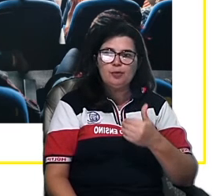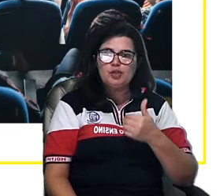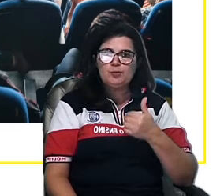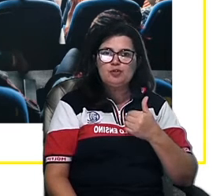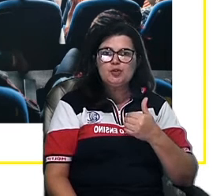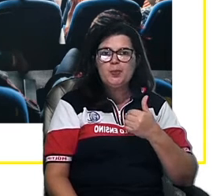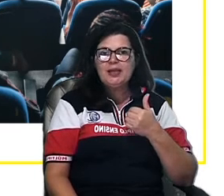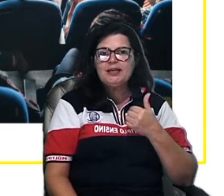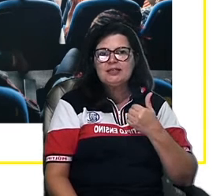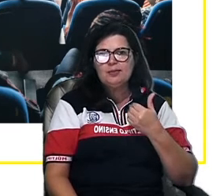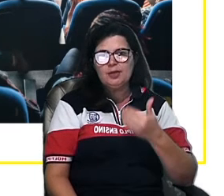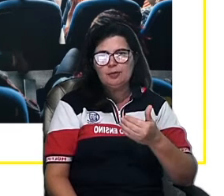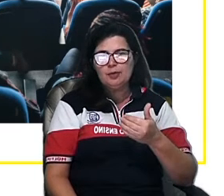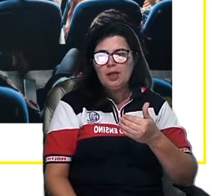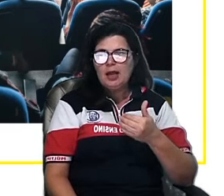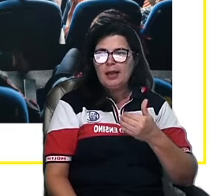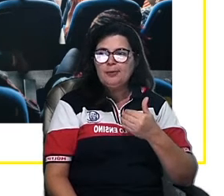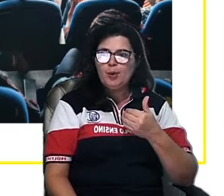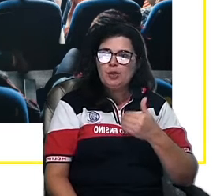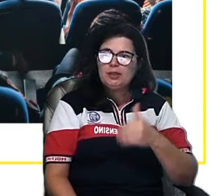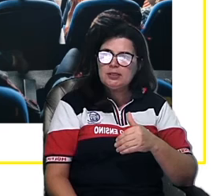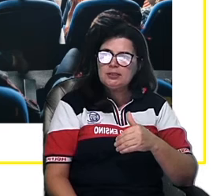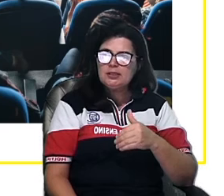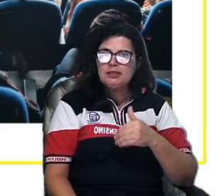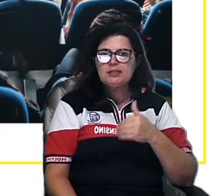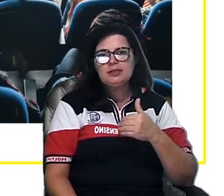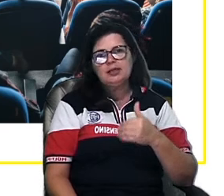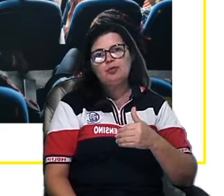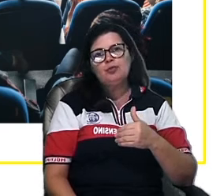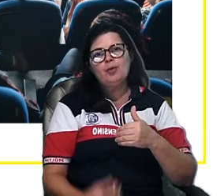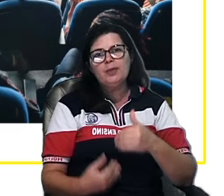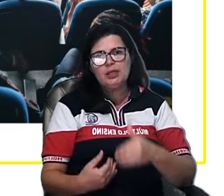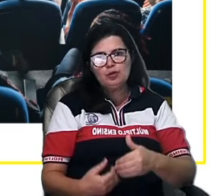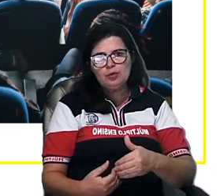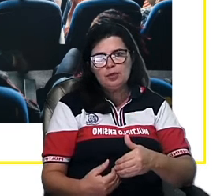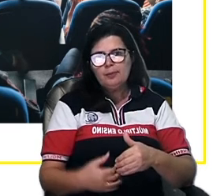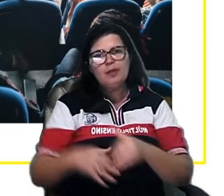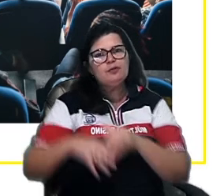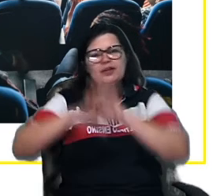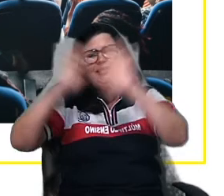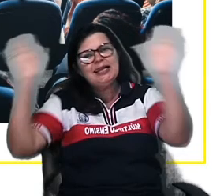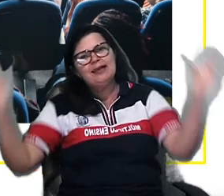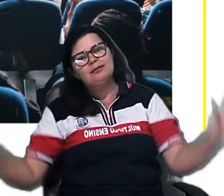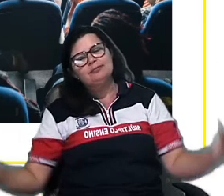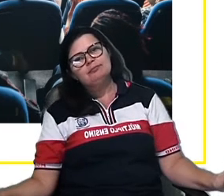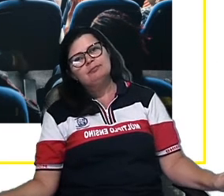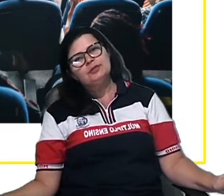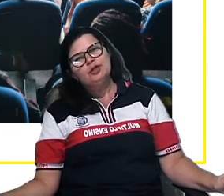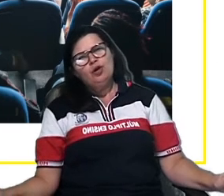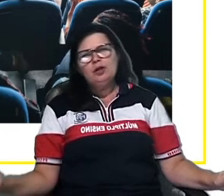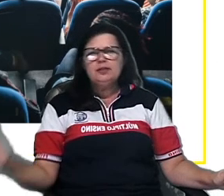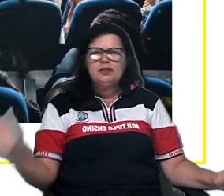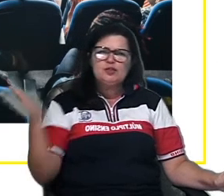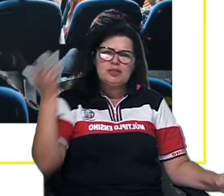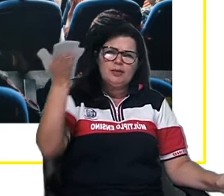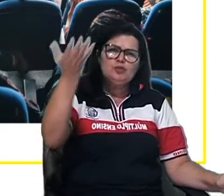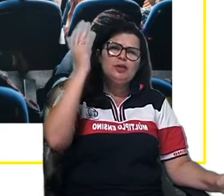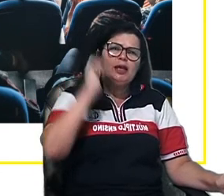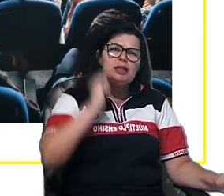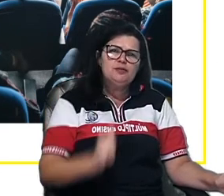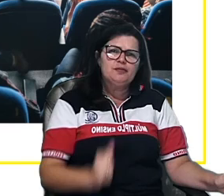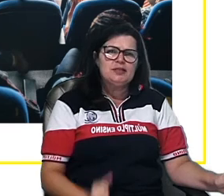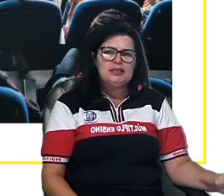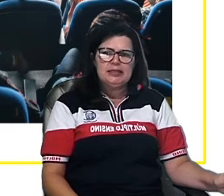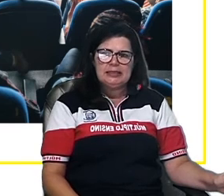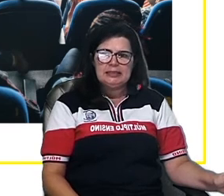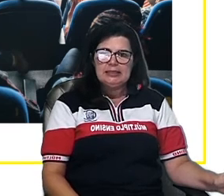do tempo, as pessoas perceberam a importância de se ter um momento para não fazer nada. Tia Suzana, mas o